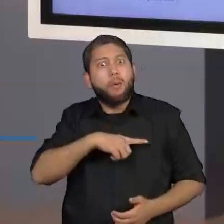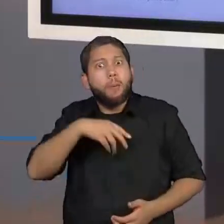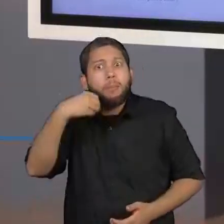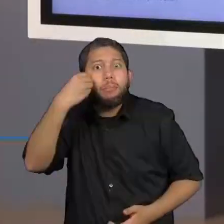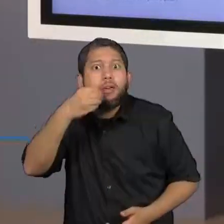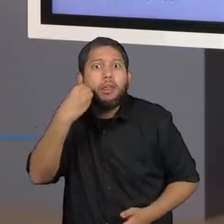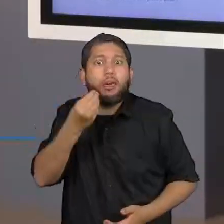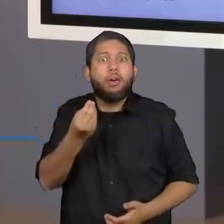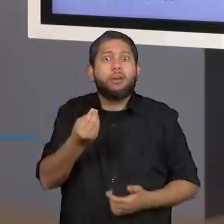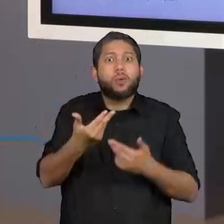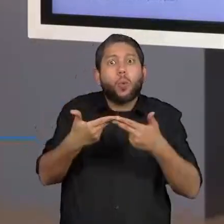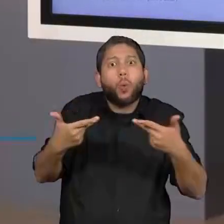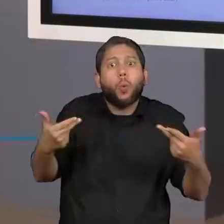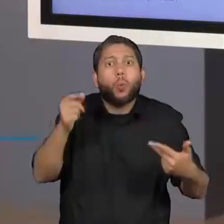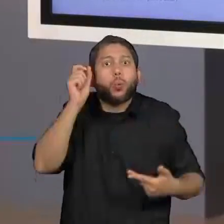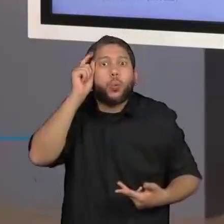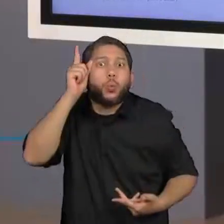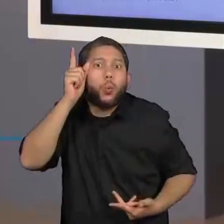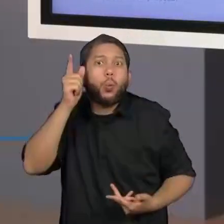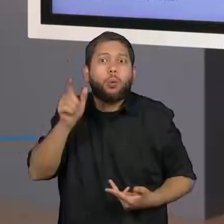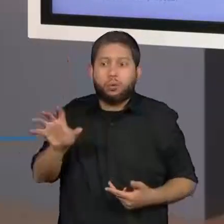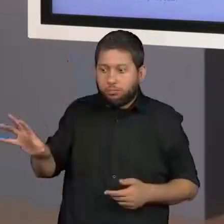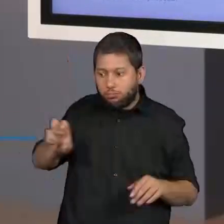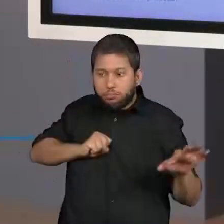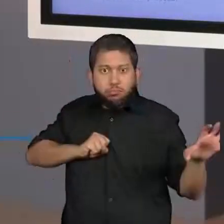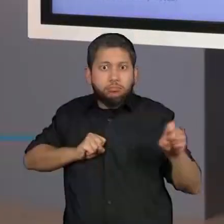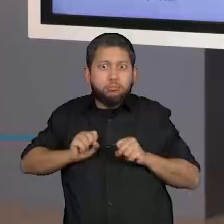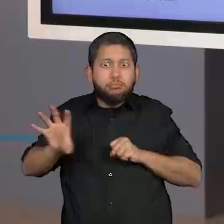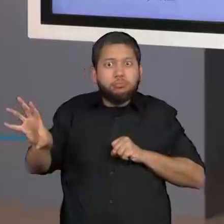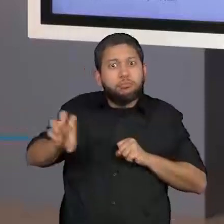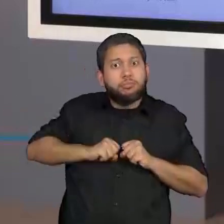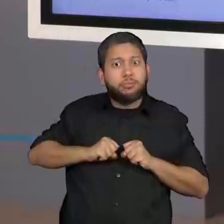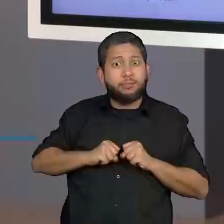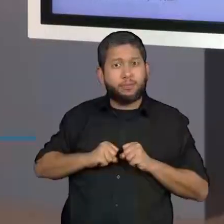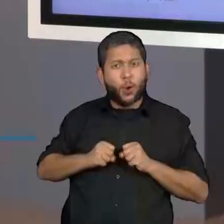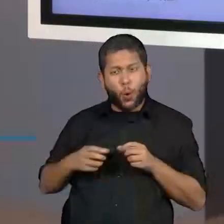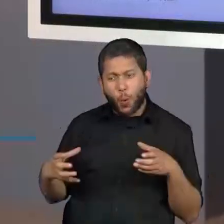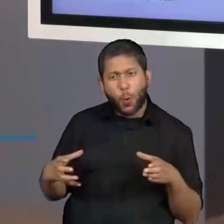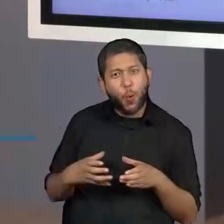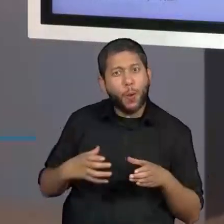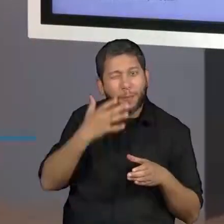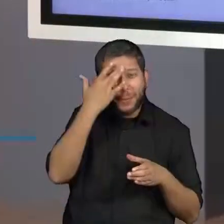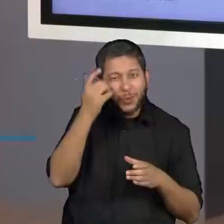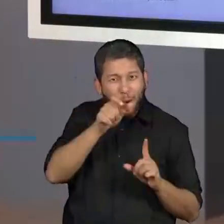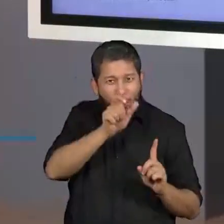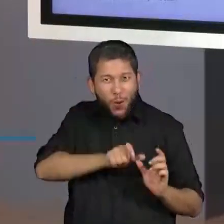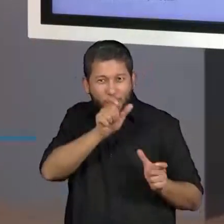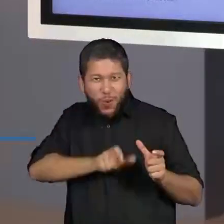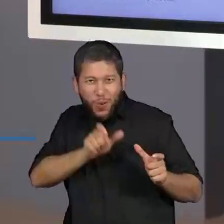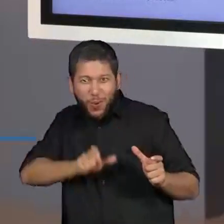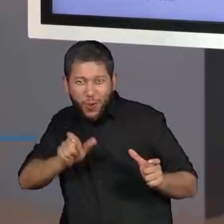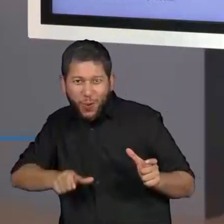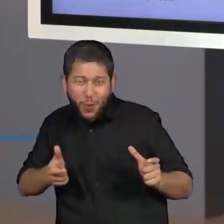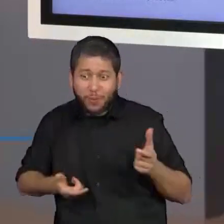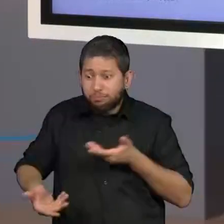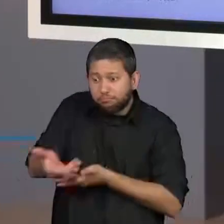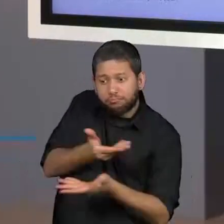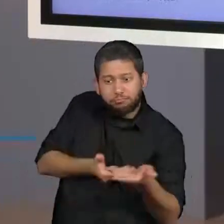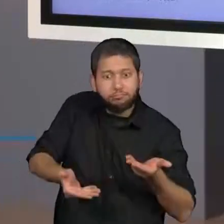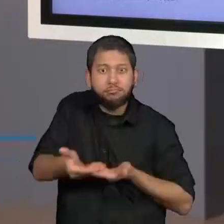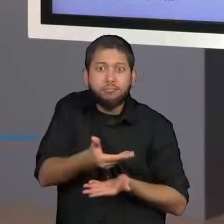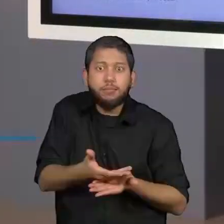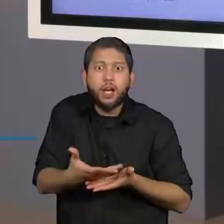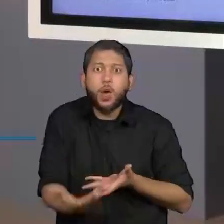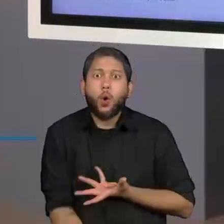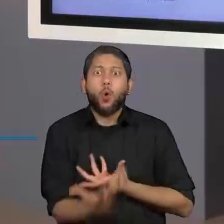sua cultura, que é o que, no caso, na aula de História, mais importa para a nossa temática dessa aula.